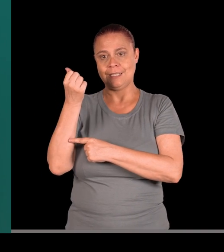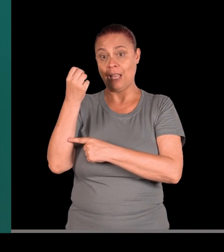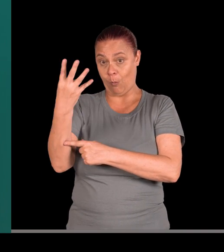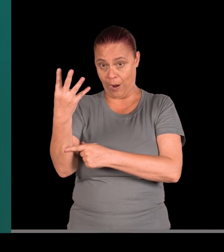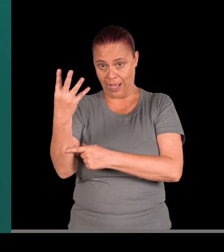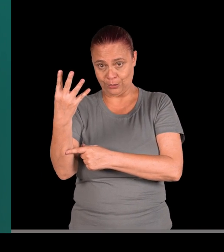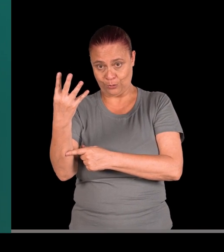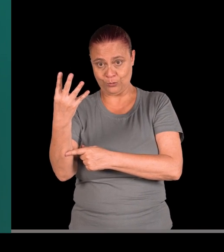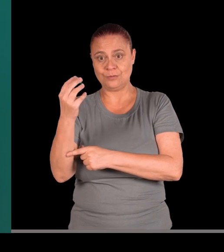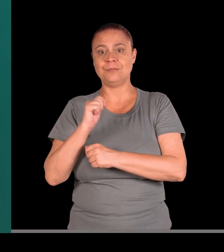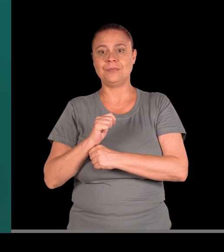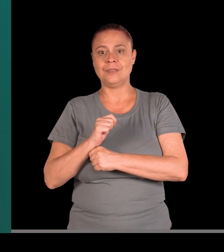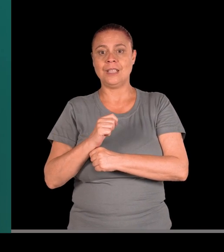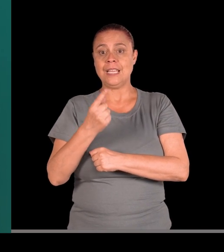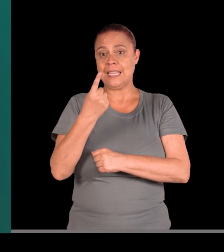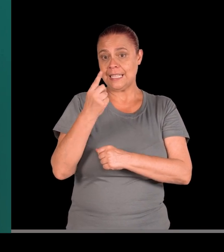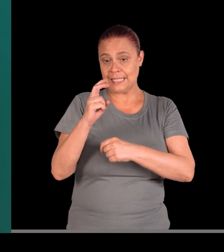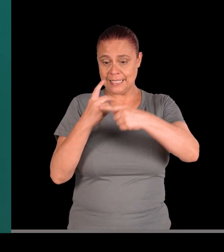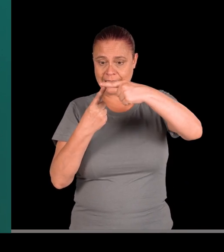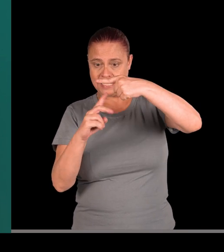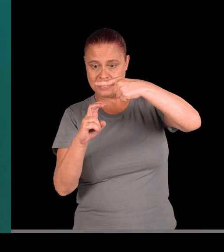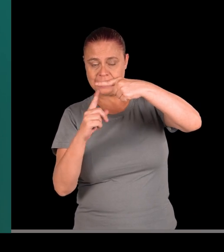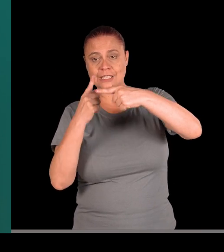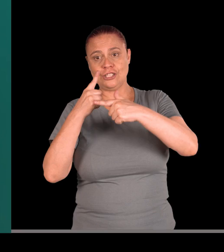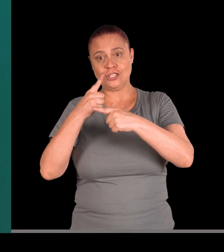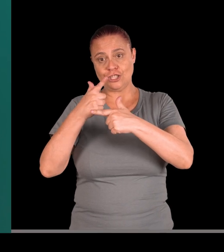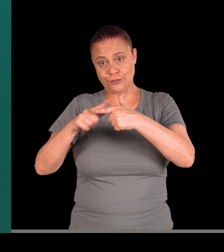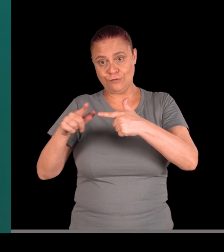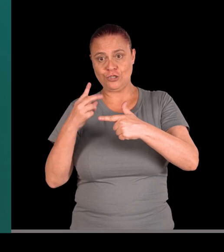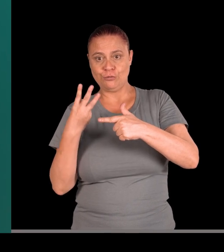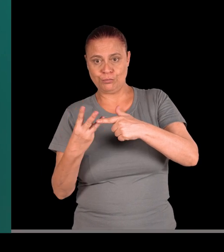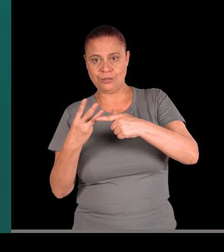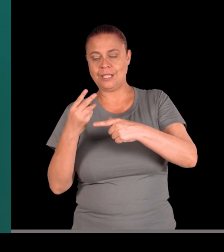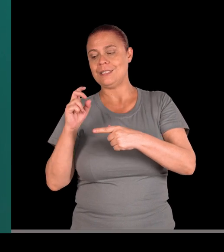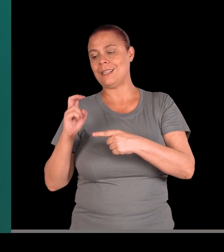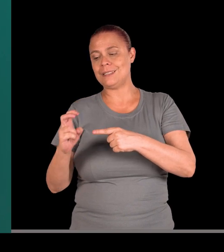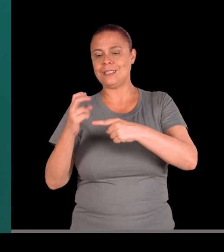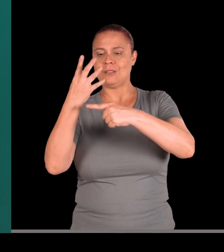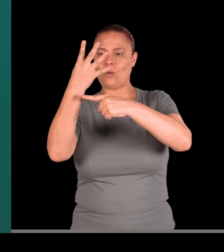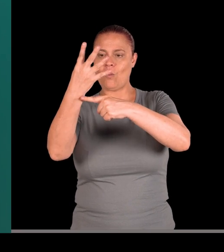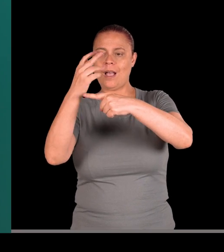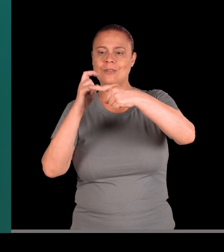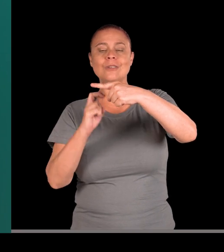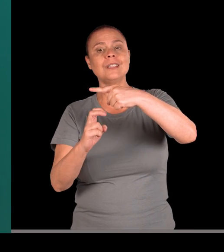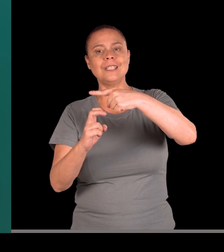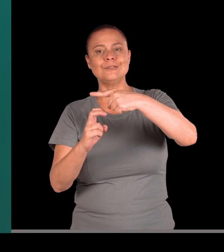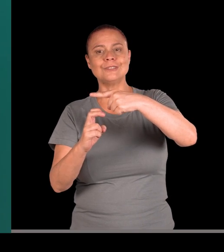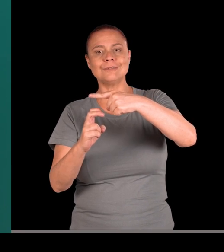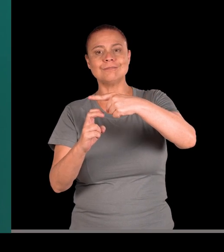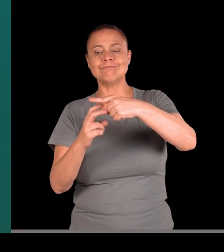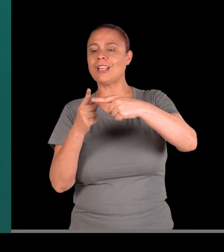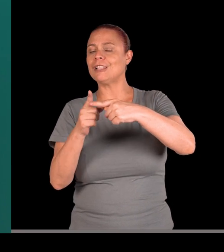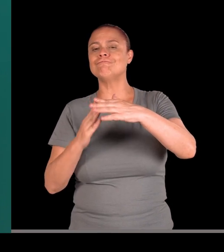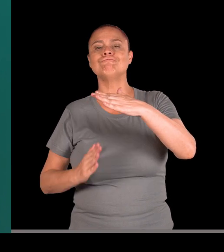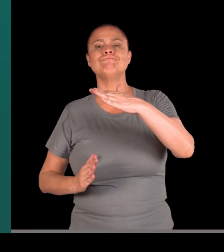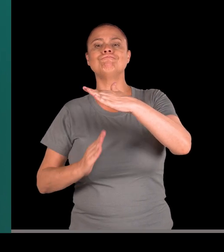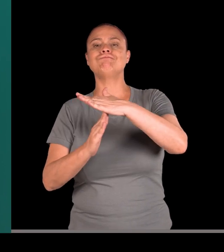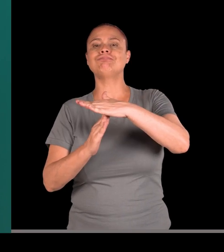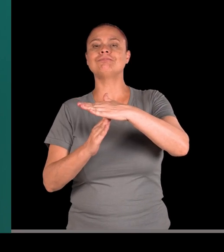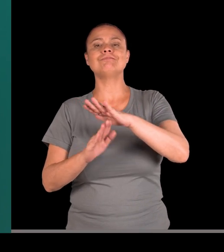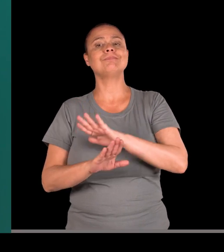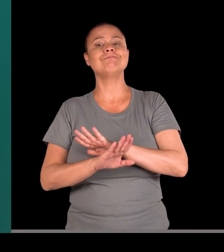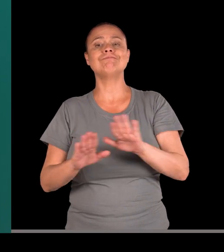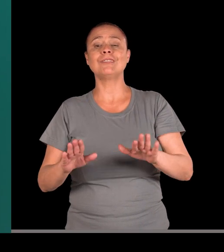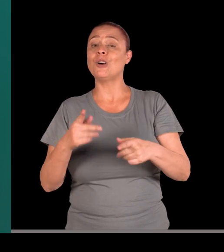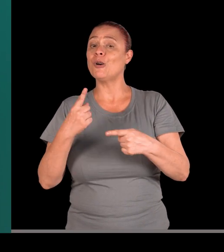dividido por 3 dá 4. 15 dividido por 3 dá 5. 4 quintos. Aí eu paro